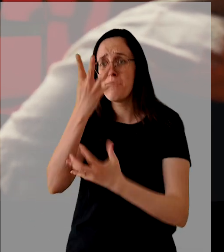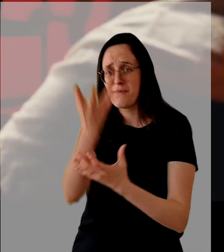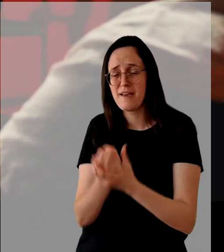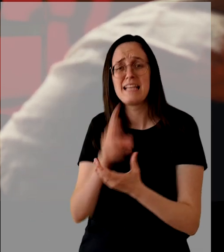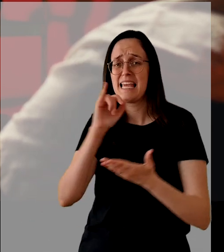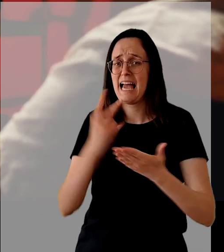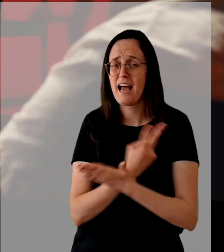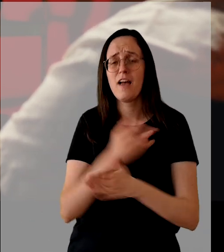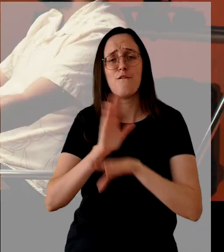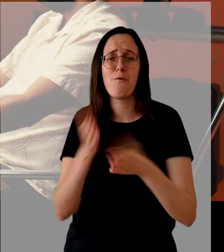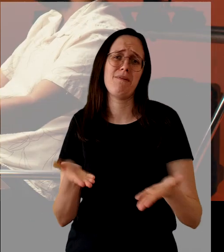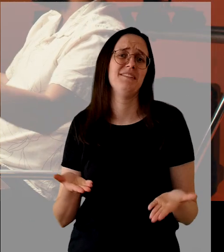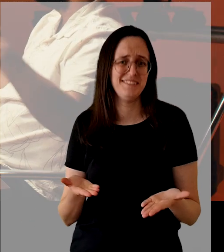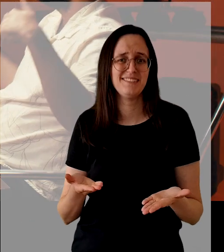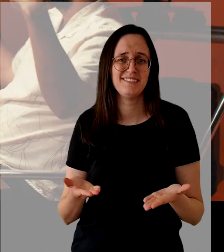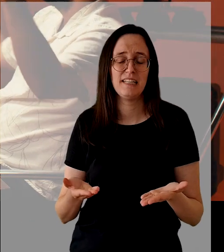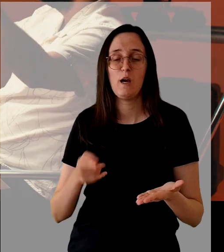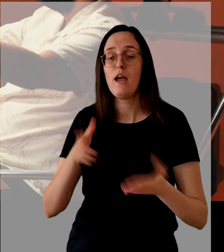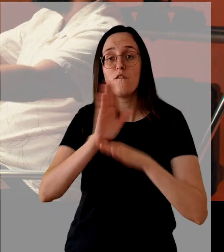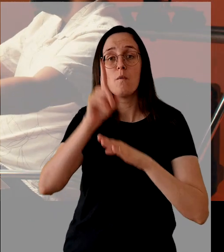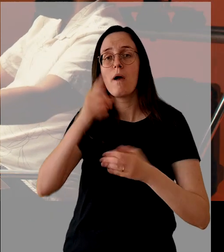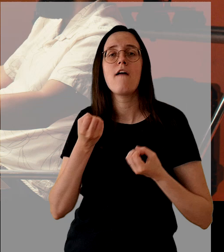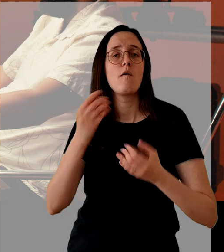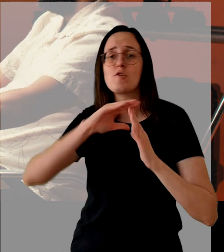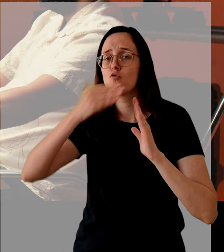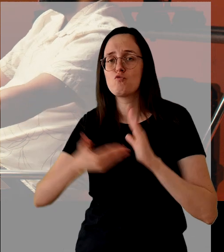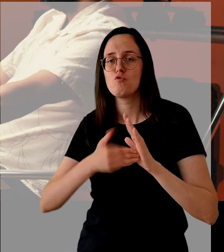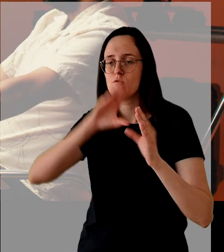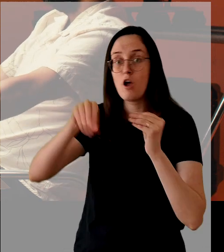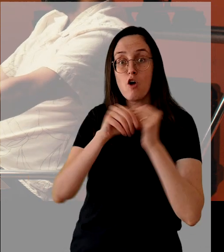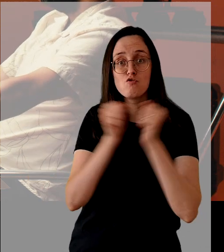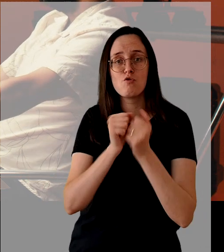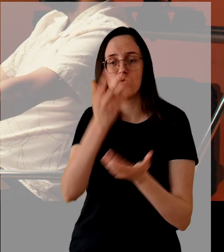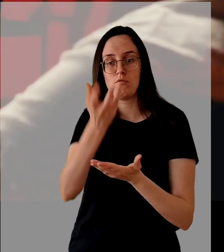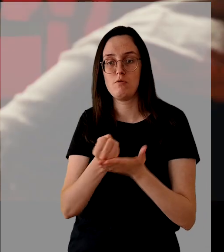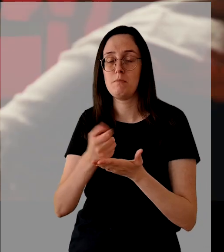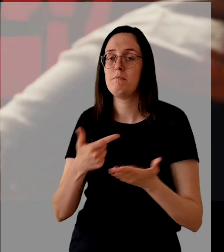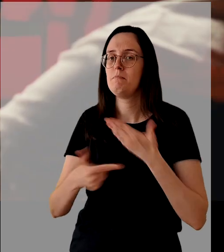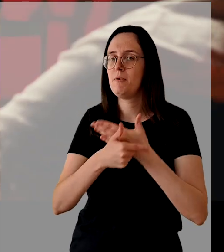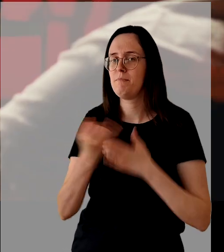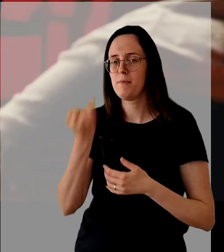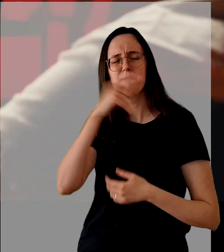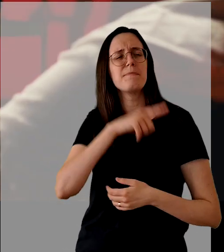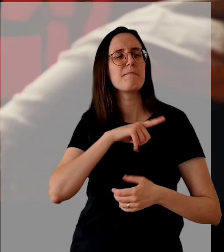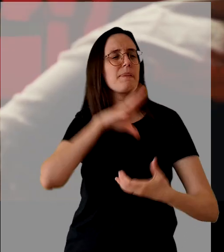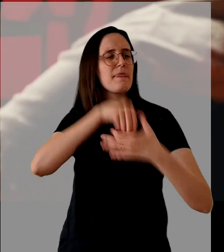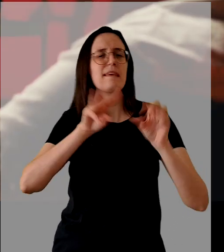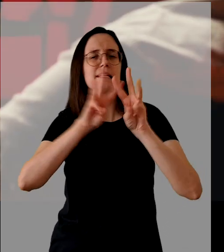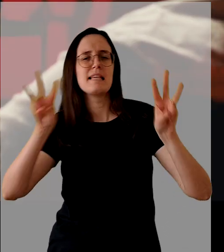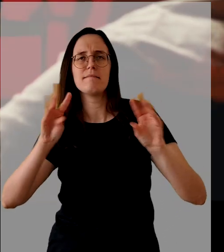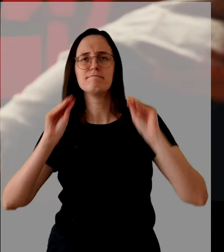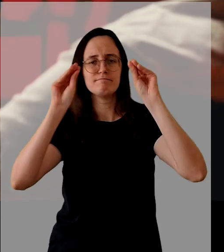alguma coisa errada, é o filme que está ali, né? O filme, toda a informação do filme junto, né? Então, enfim, tem Tanto que eu isso. sei que essas plataformas de streaming, por